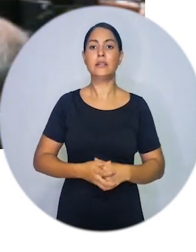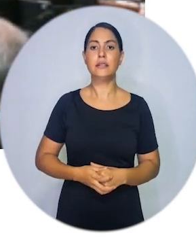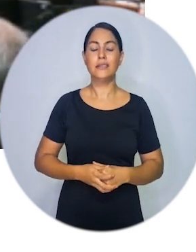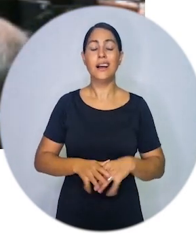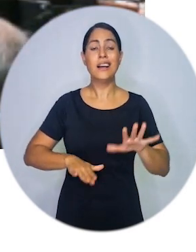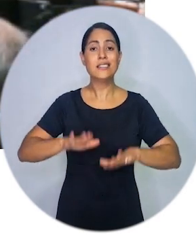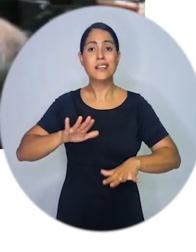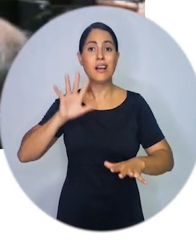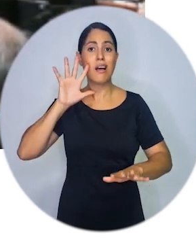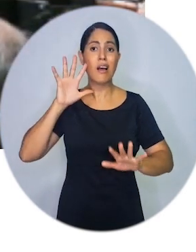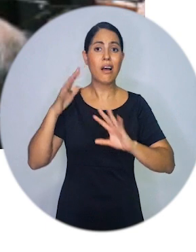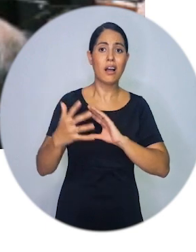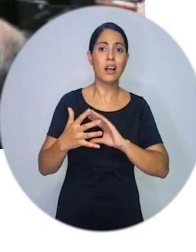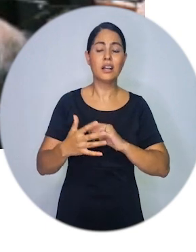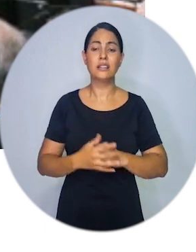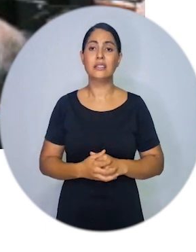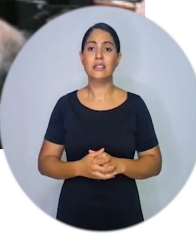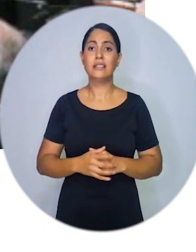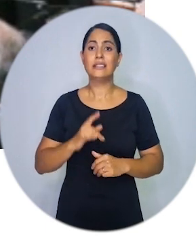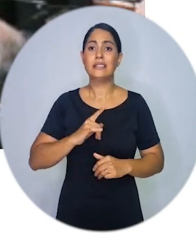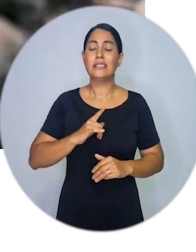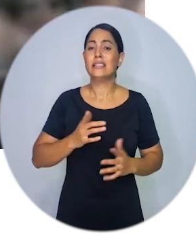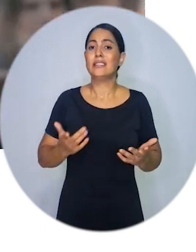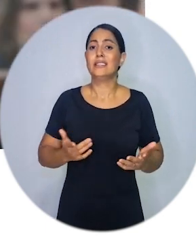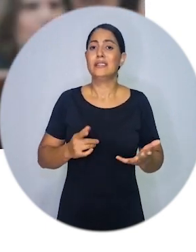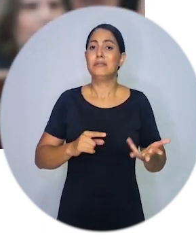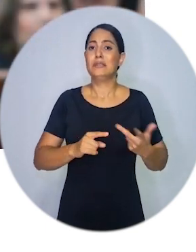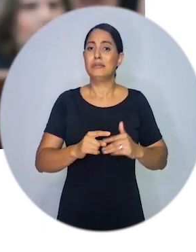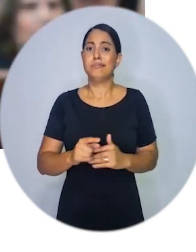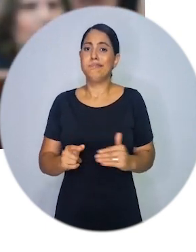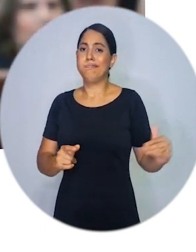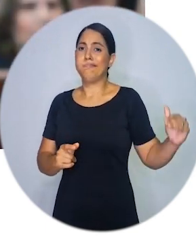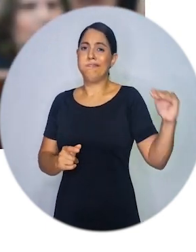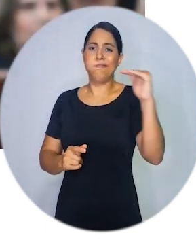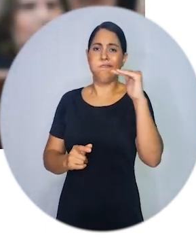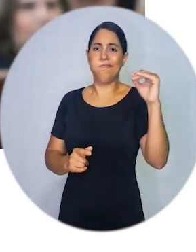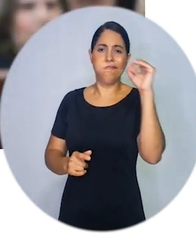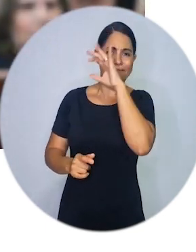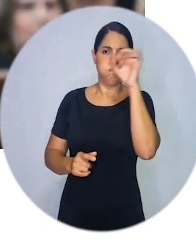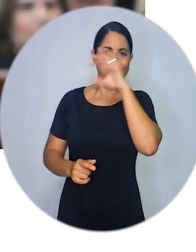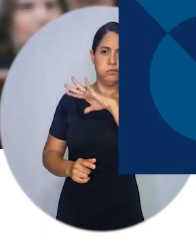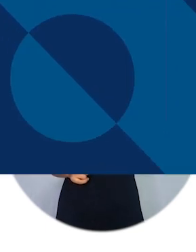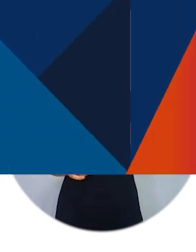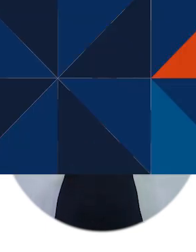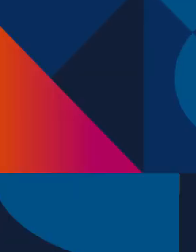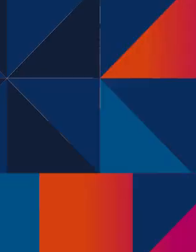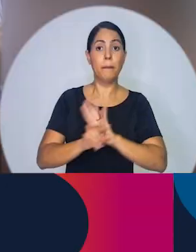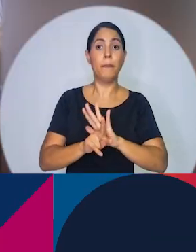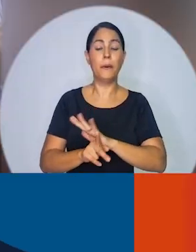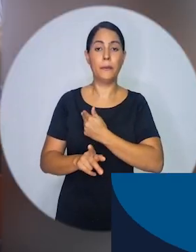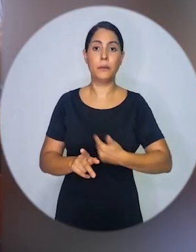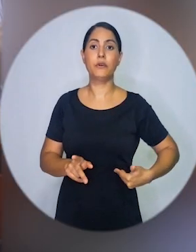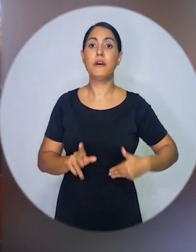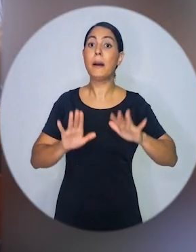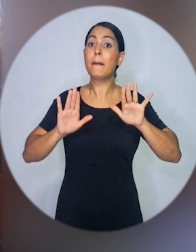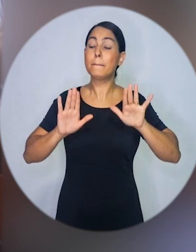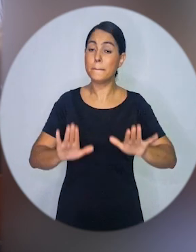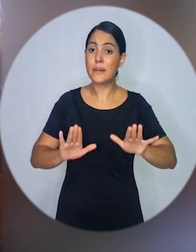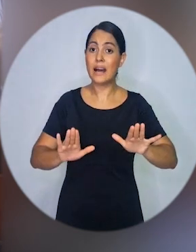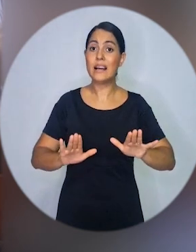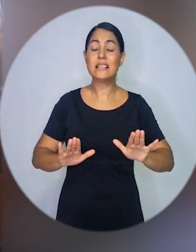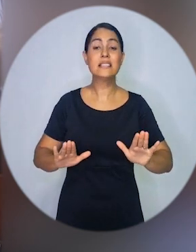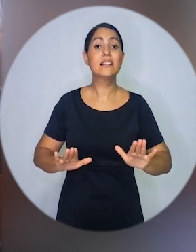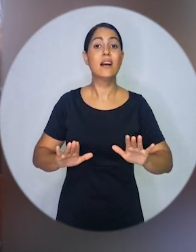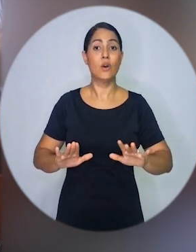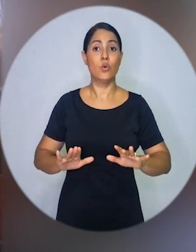decisões, que em muitos casos desfazem arbítrios perpetrados pelo próprio Estado. O Poder Judiciário é